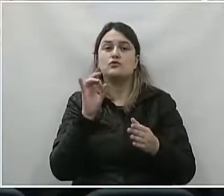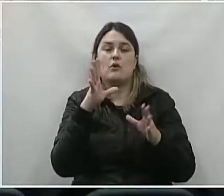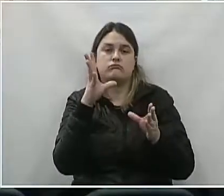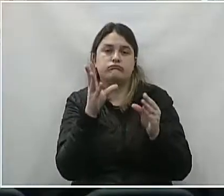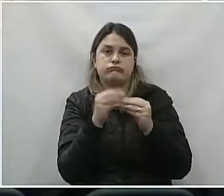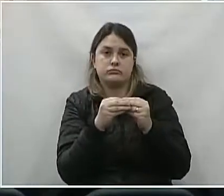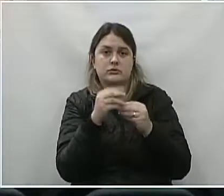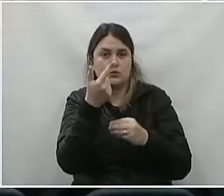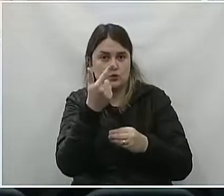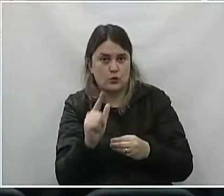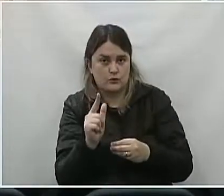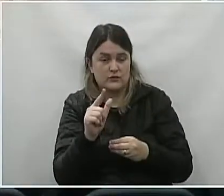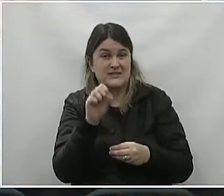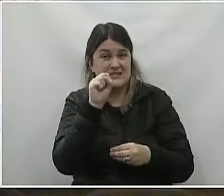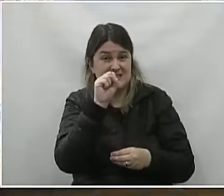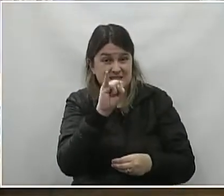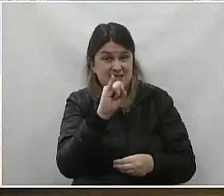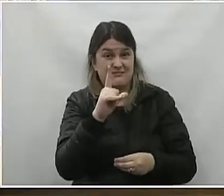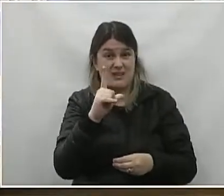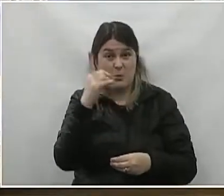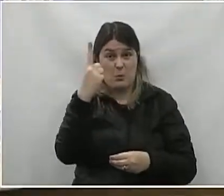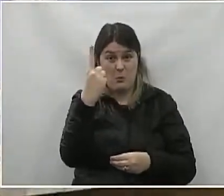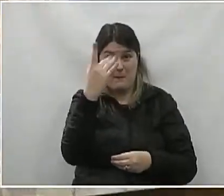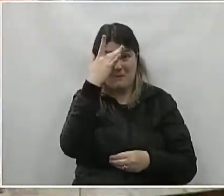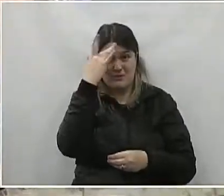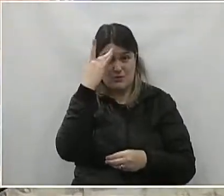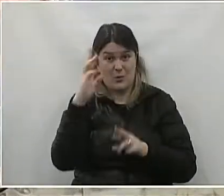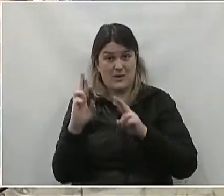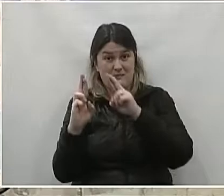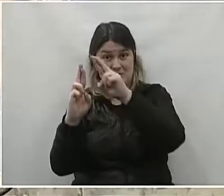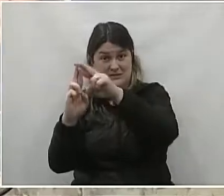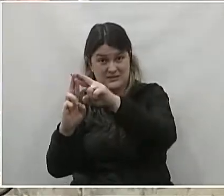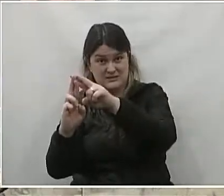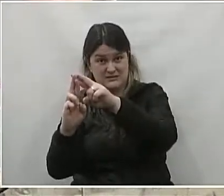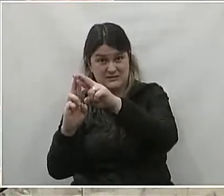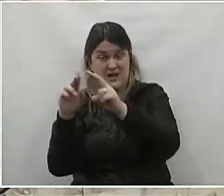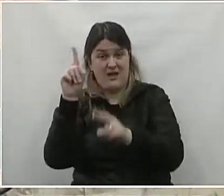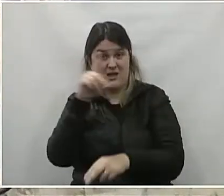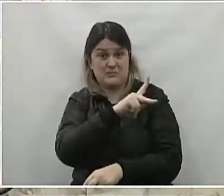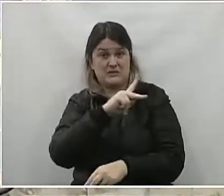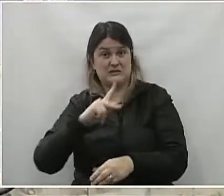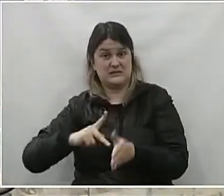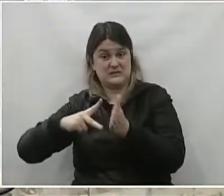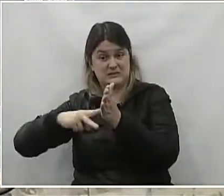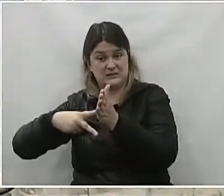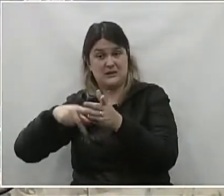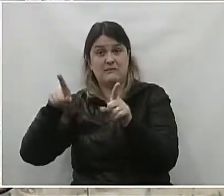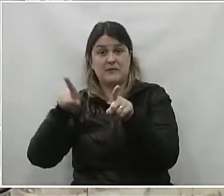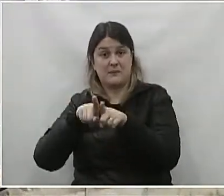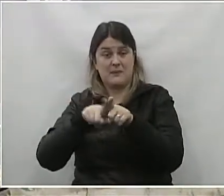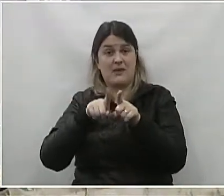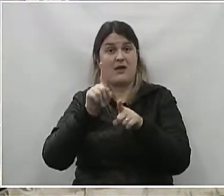colocar novamente, né? Porque se há um representante, né, que é presidente do sindicato e também é representante dos